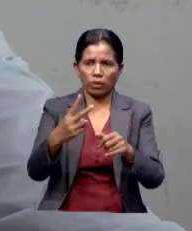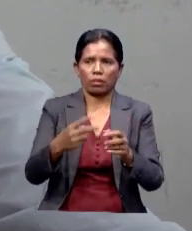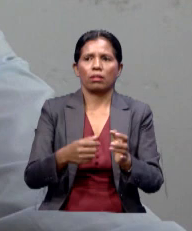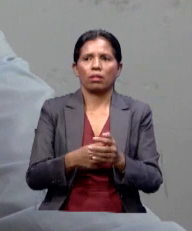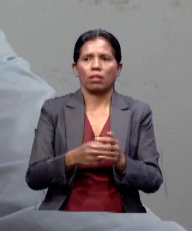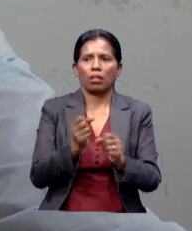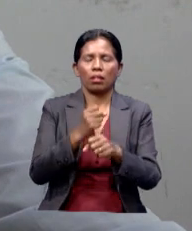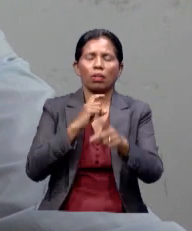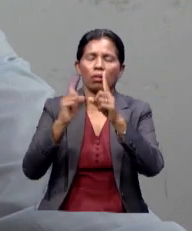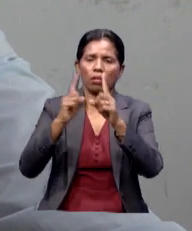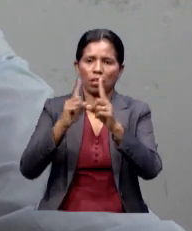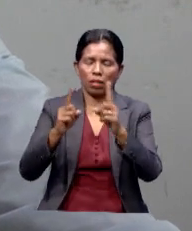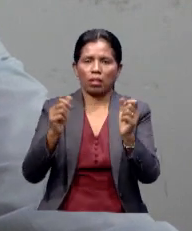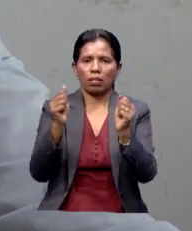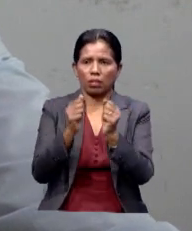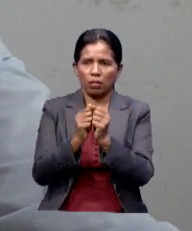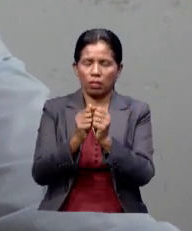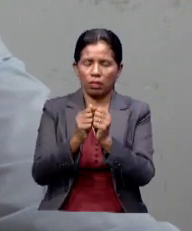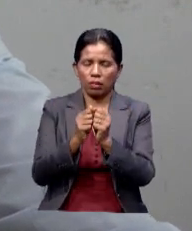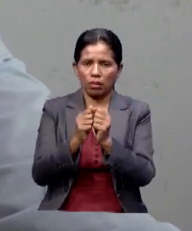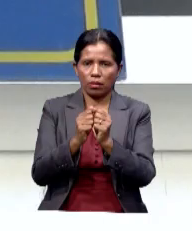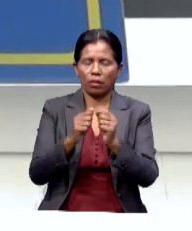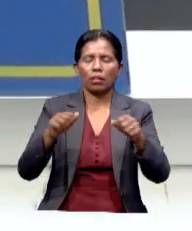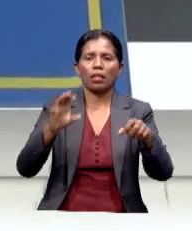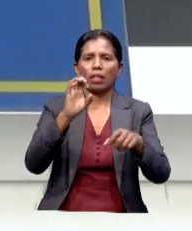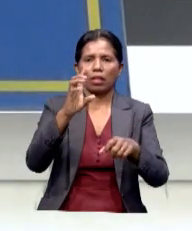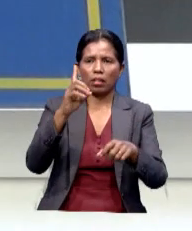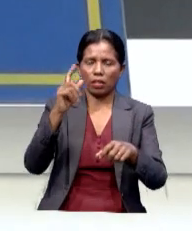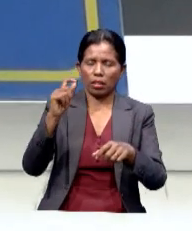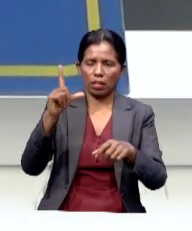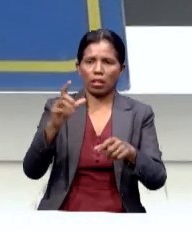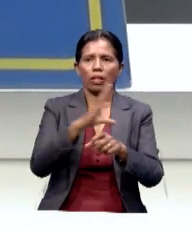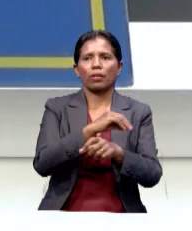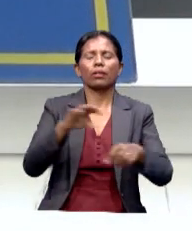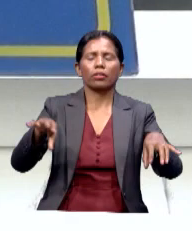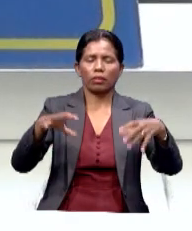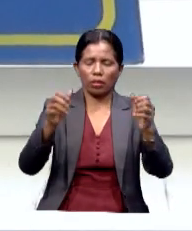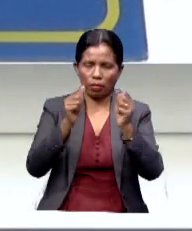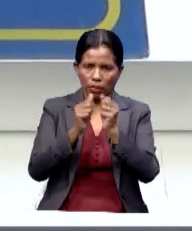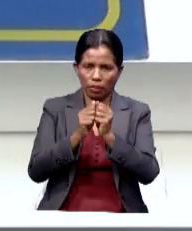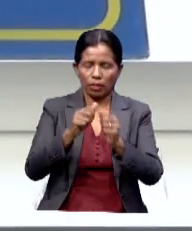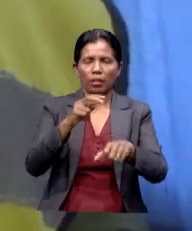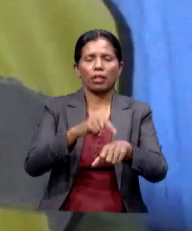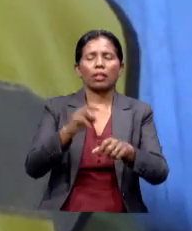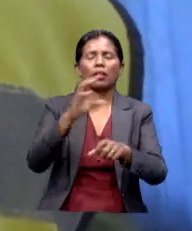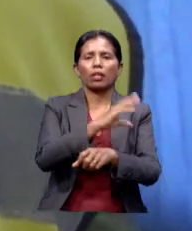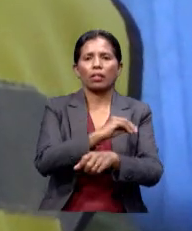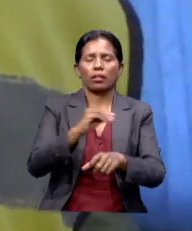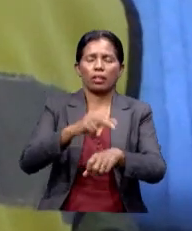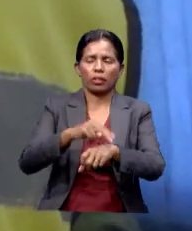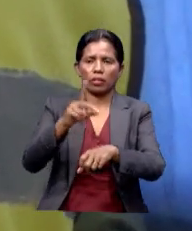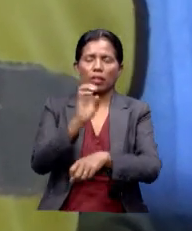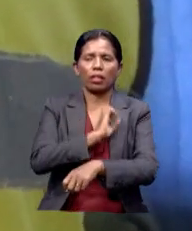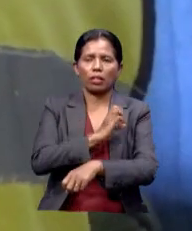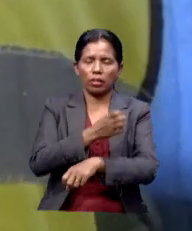hal intervenção iha fornecedor serviço EDTEL no modo serviço moto com autoridade nacional energia nebe que nudar